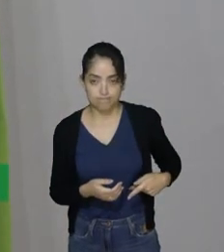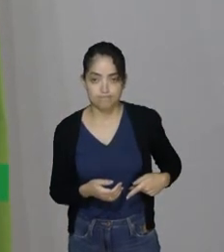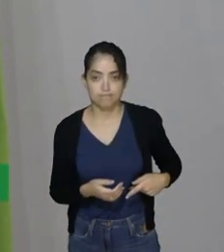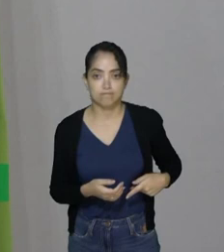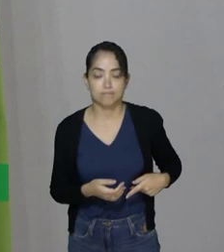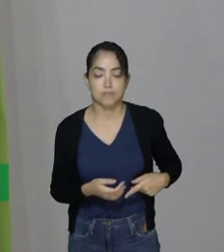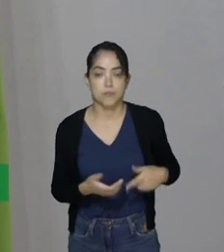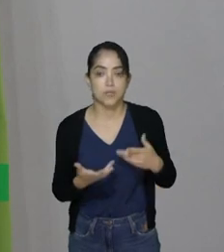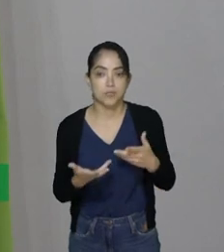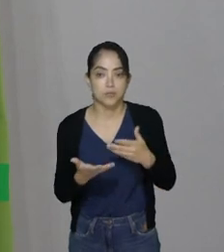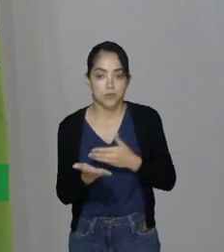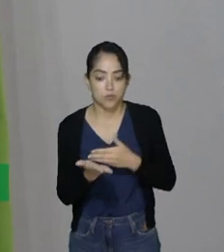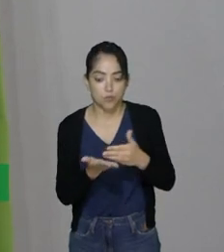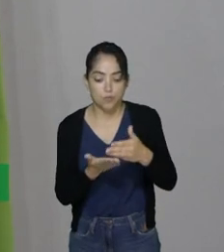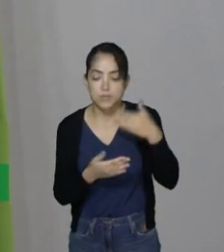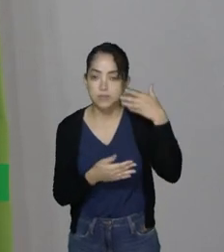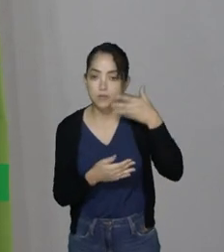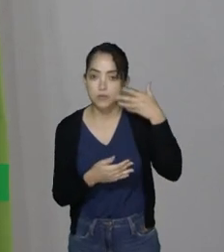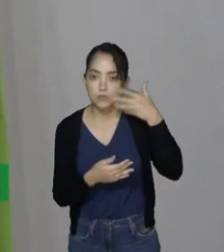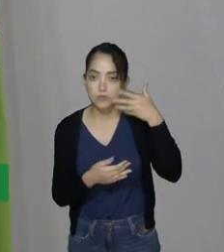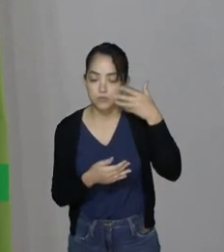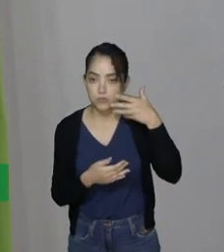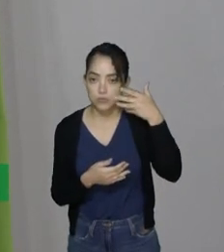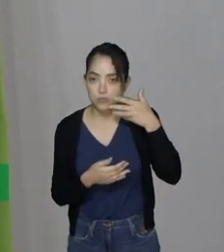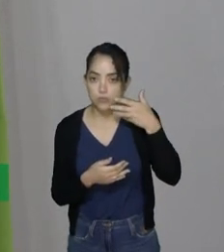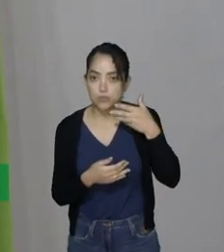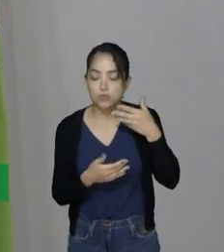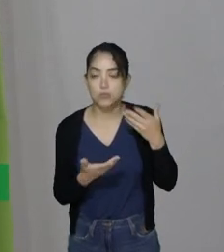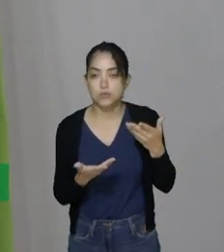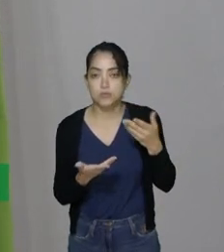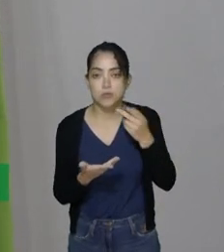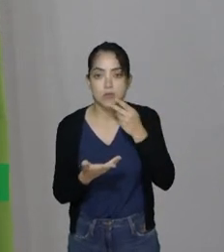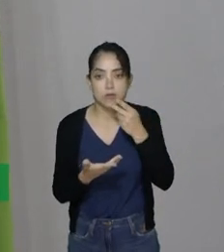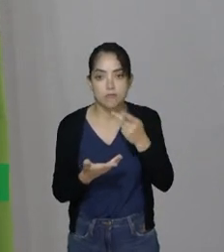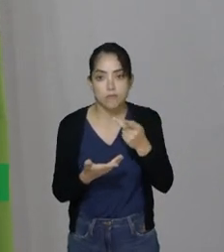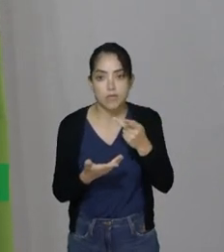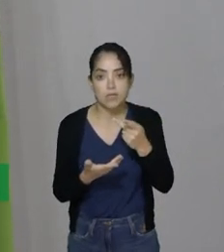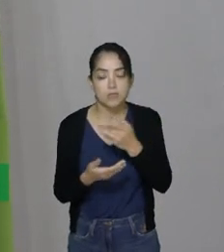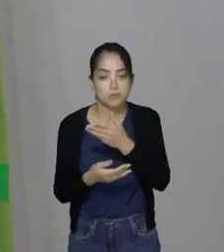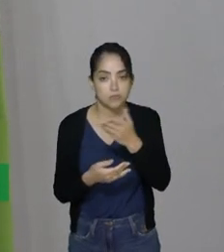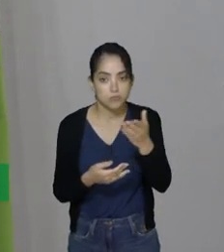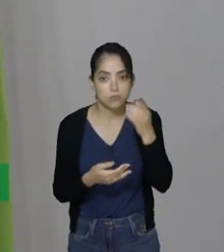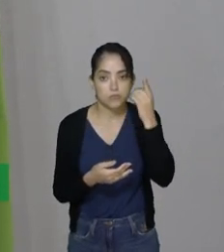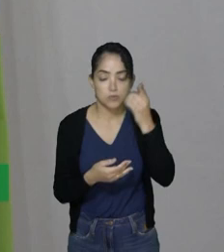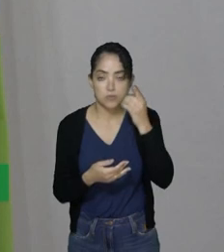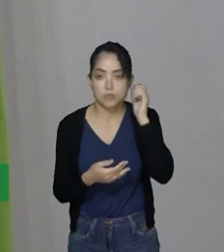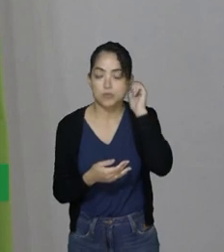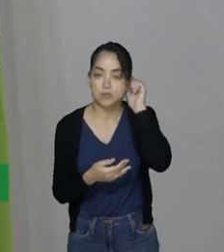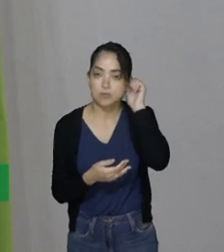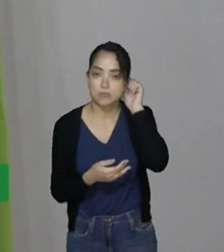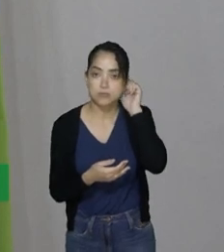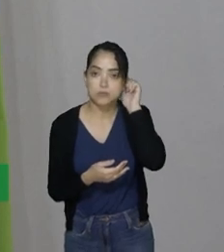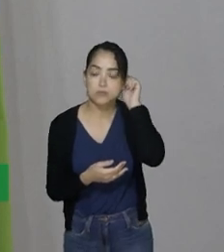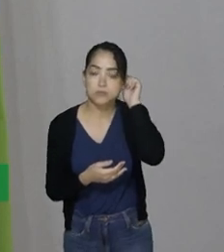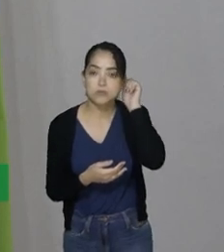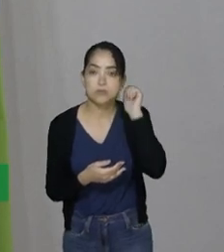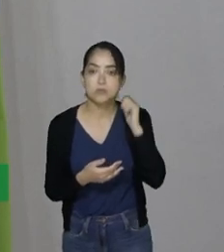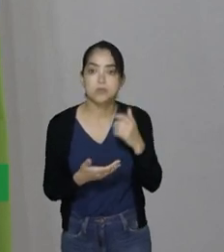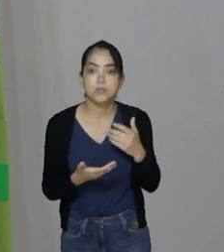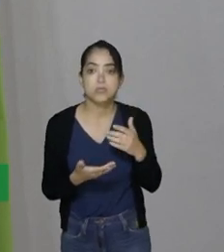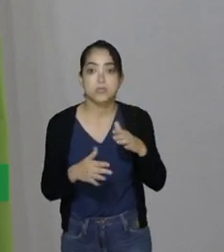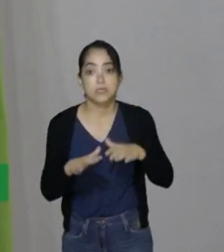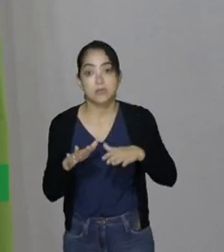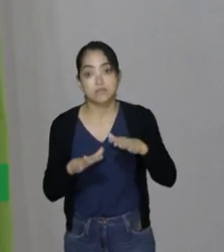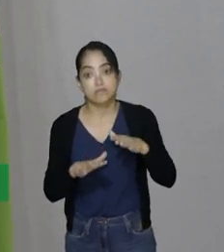eu quero iniciar o meu discurso falando com aqueles deputados que, por algum motivo,